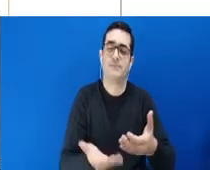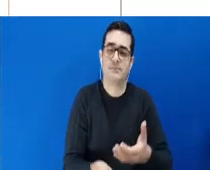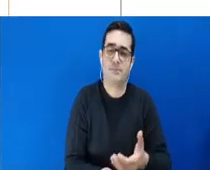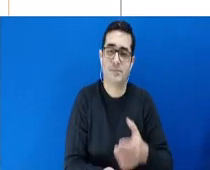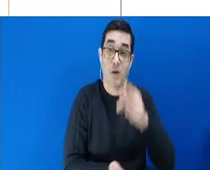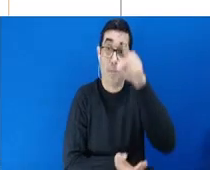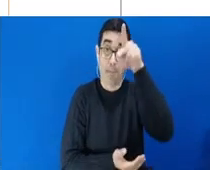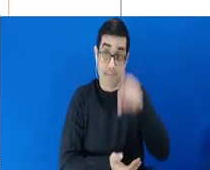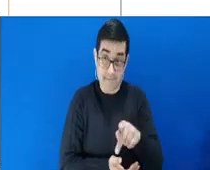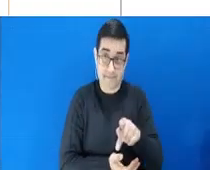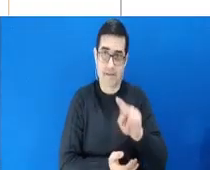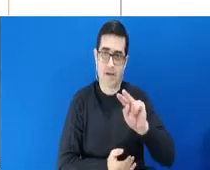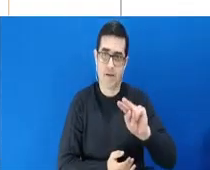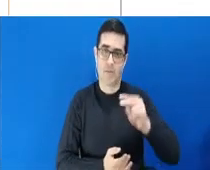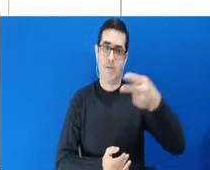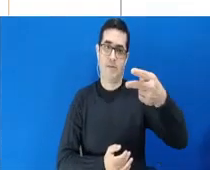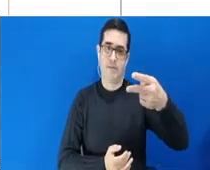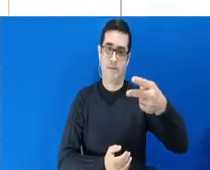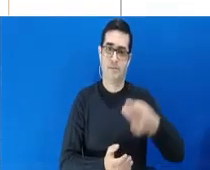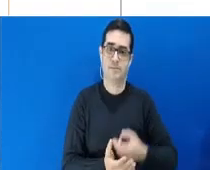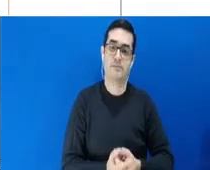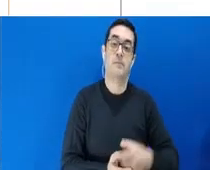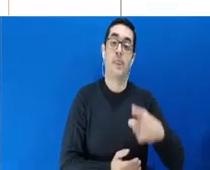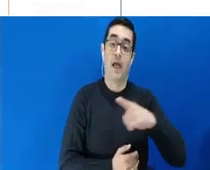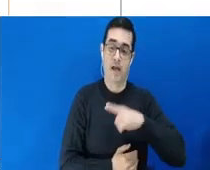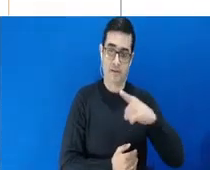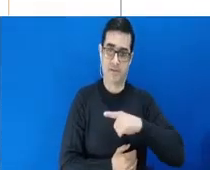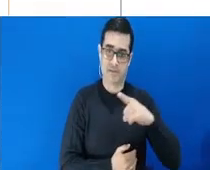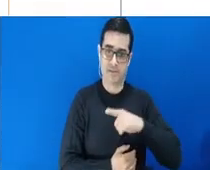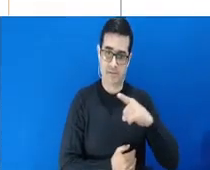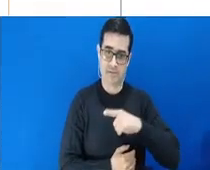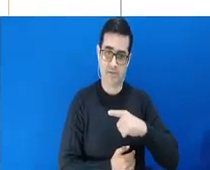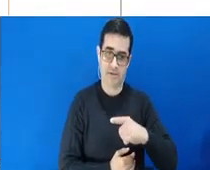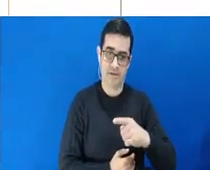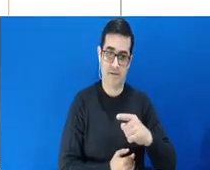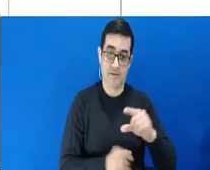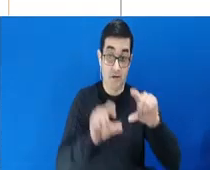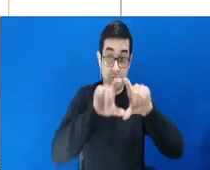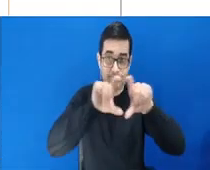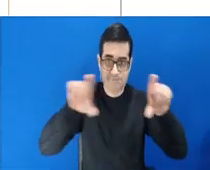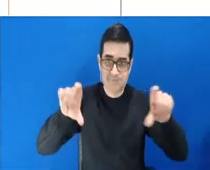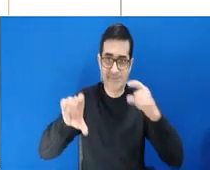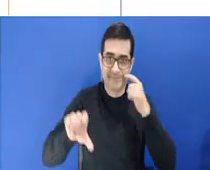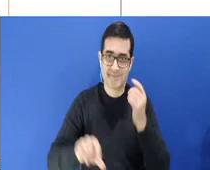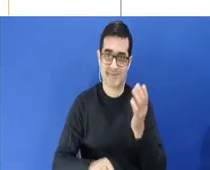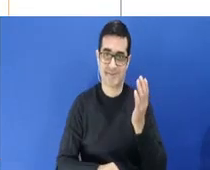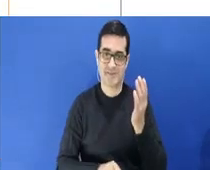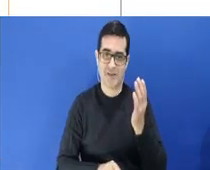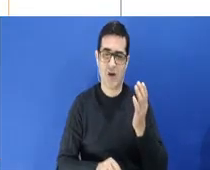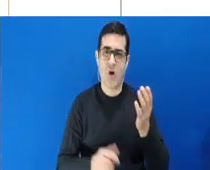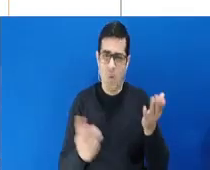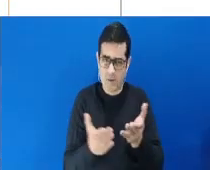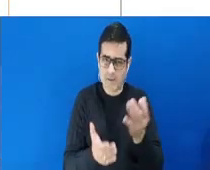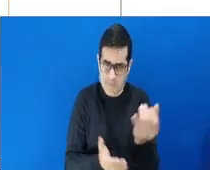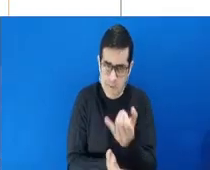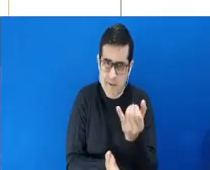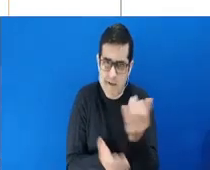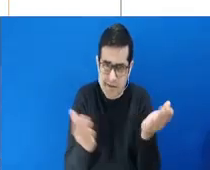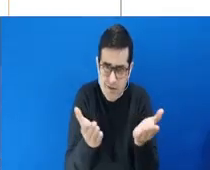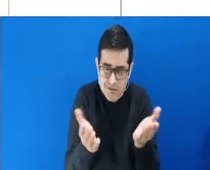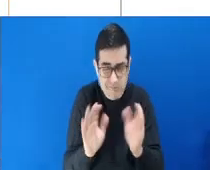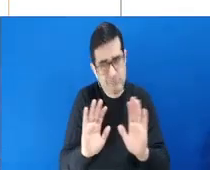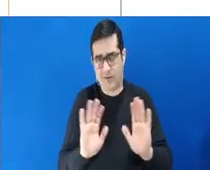aqui eu tenho as funções de ondas que, para nós, hoje, não é importante, né? Mas que